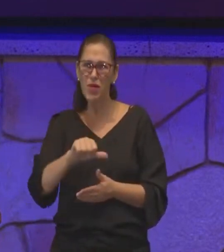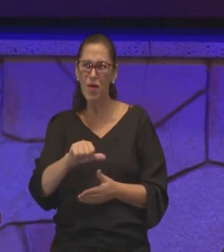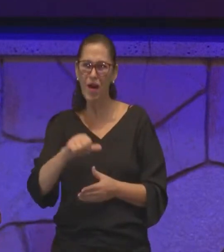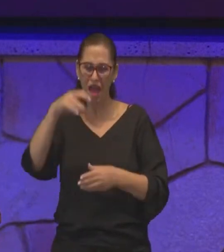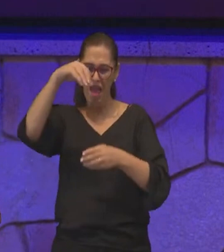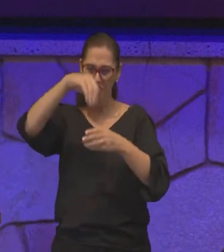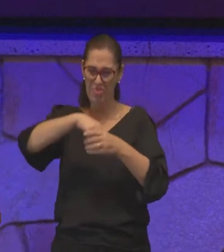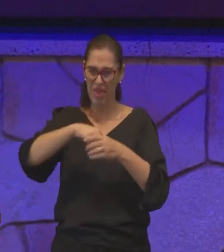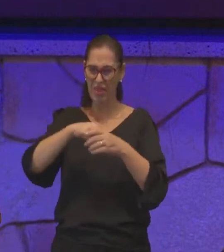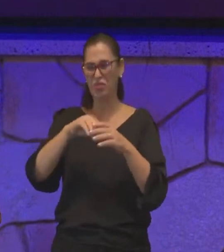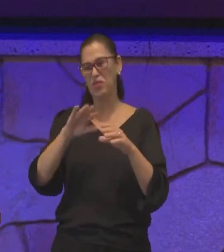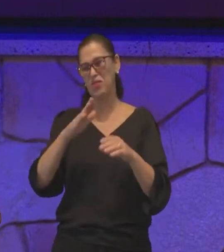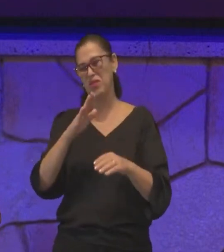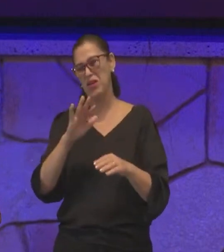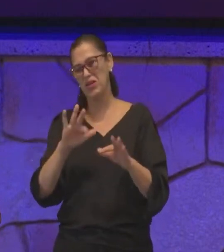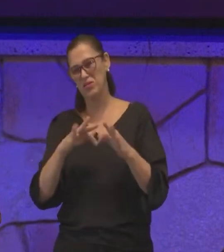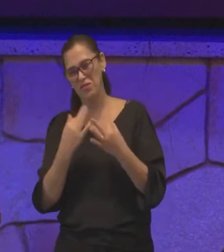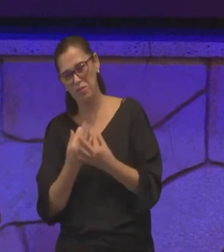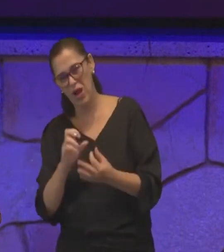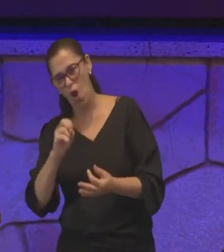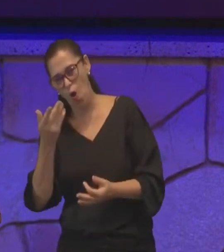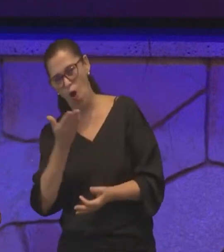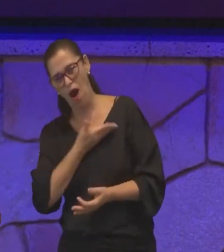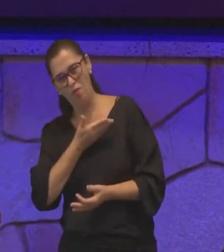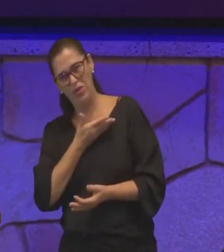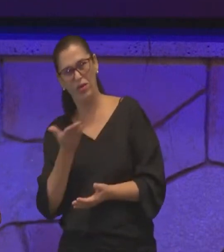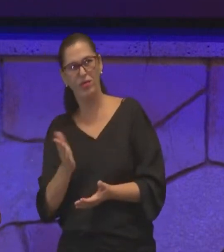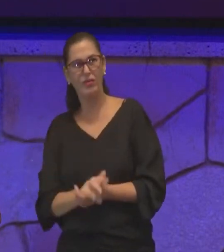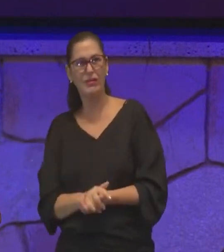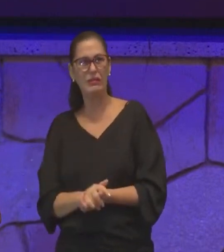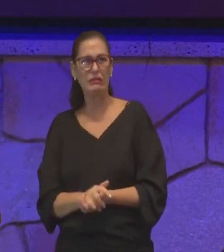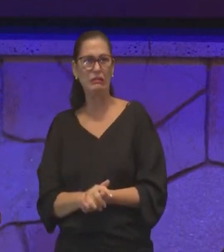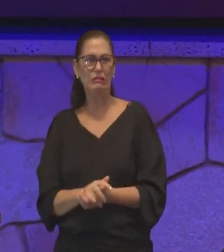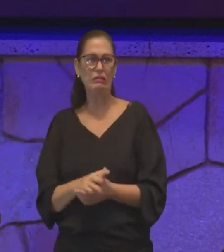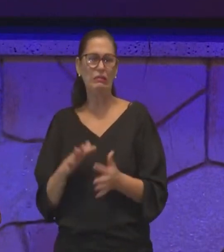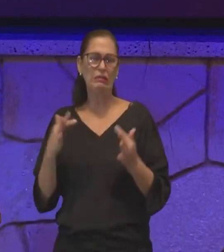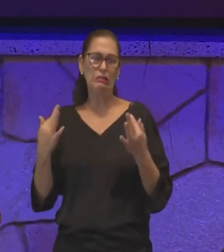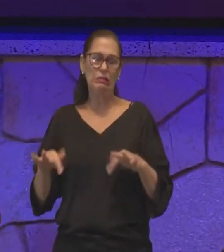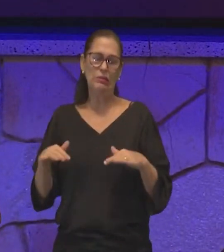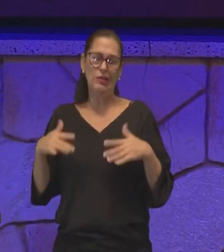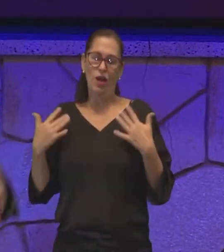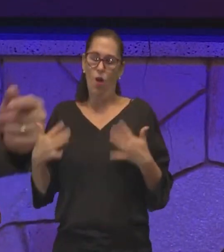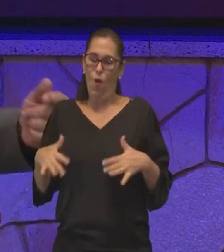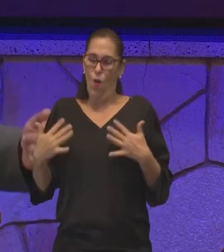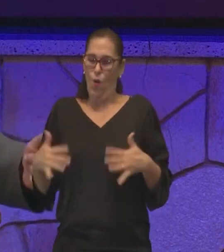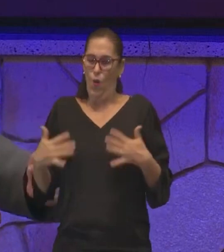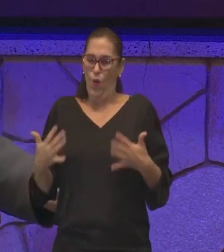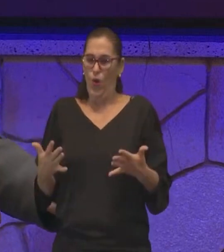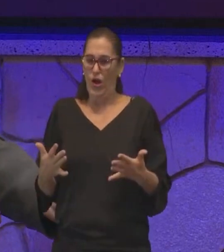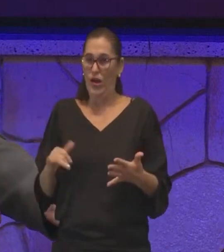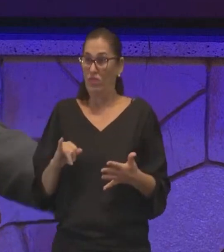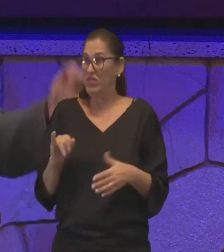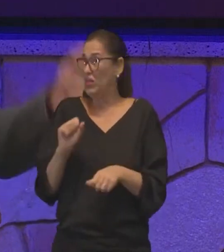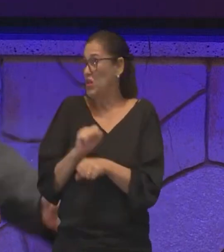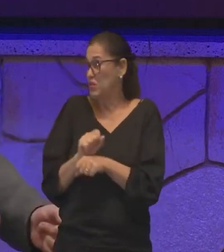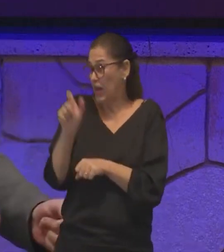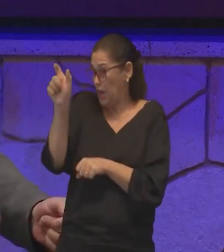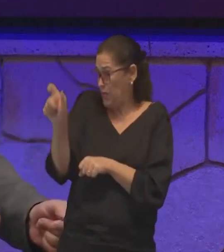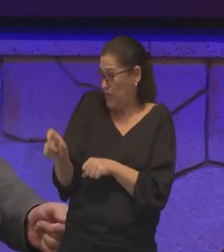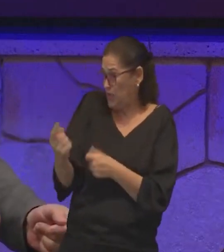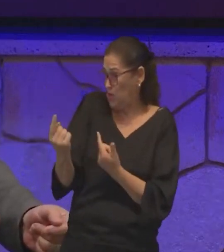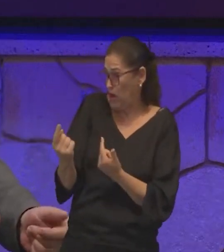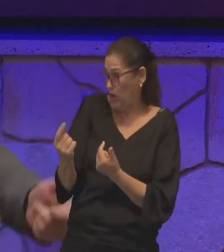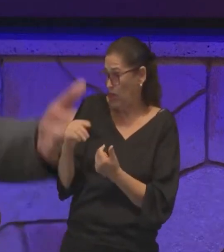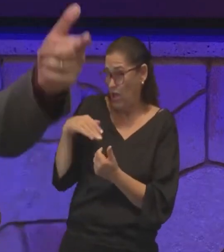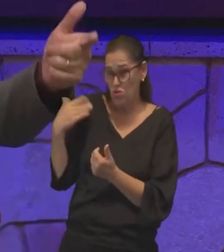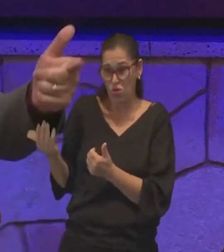são consideradas amigas. Aí que a dor é maior, né, meus irmãos? Quando você não espera que aquela pessoa que está ao